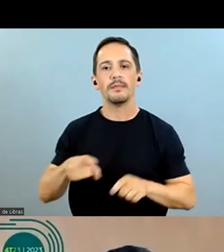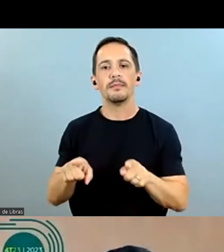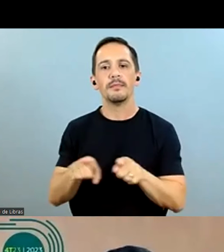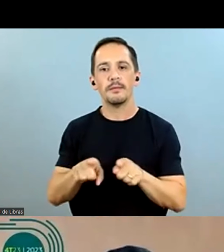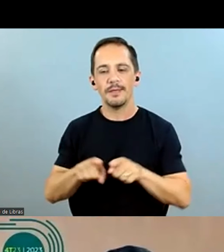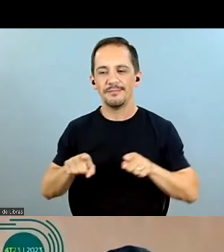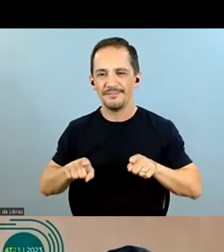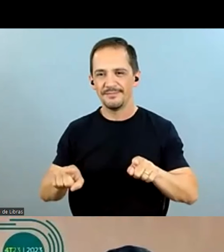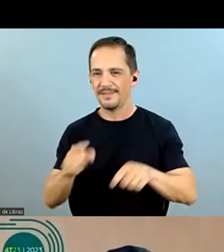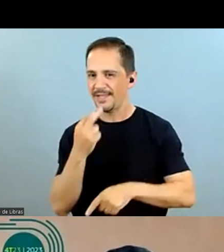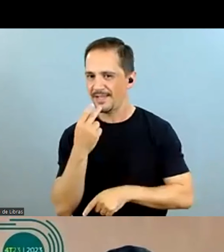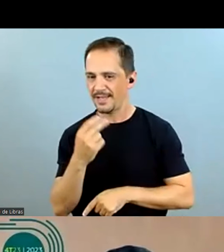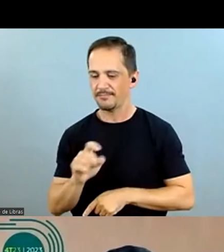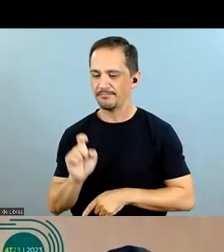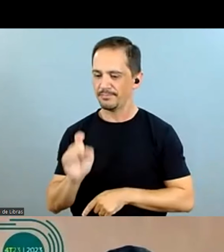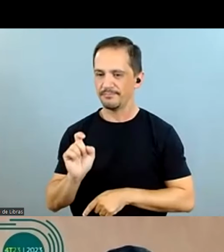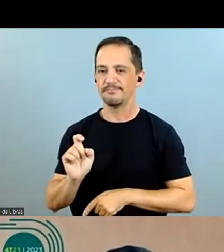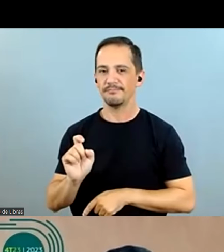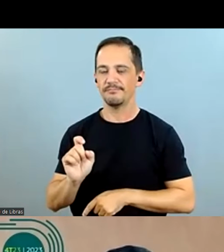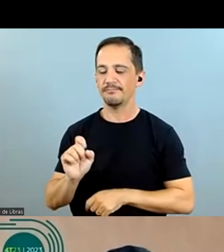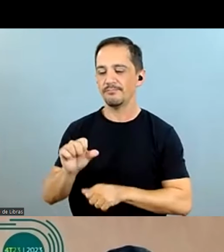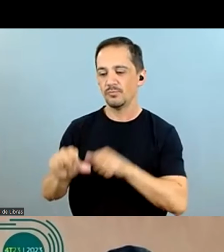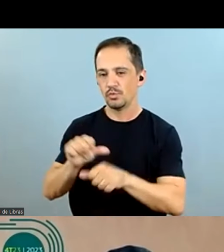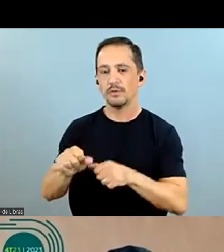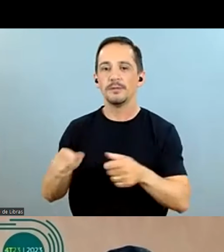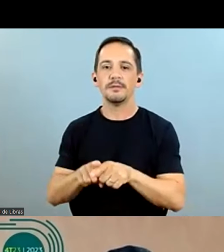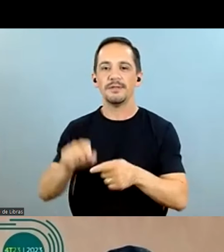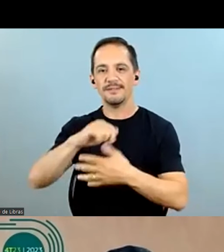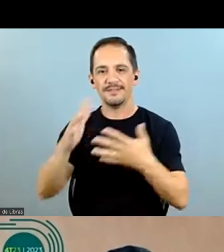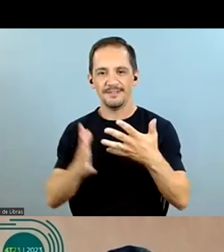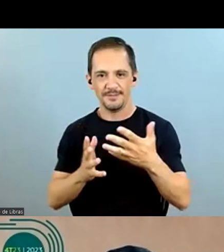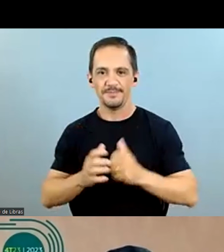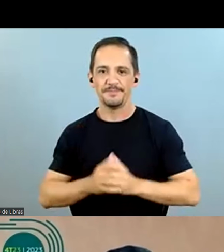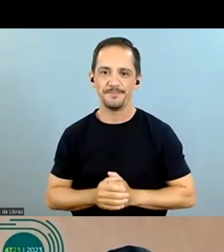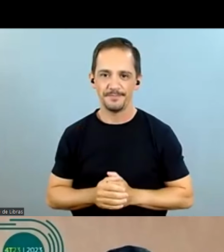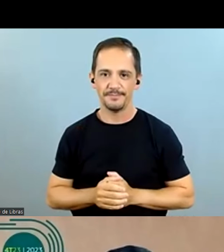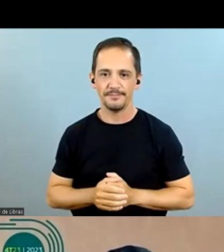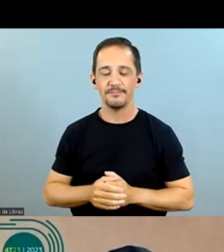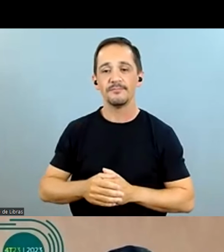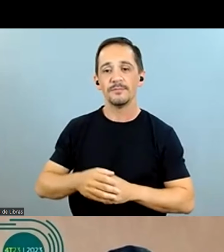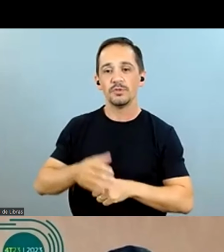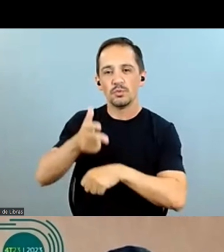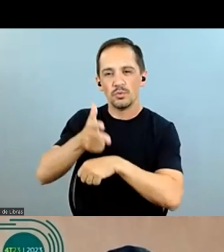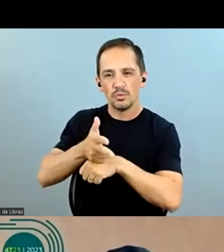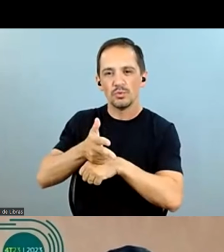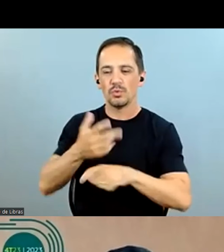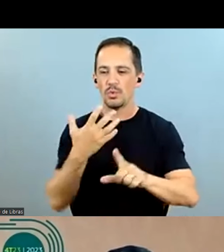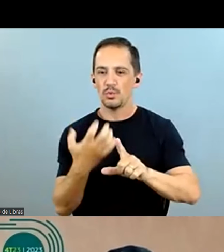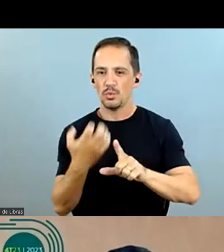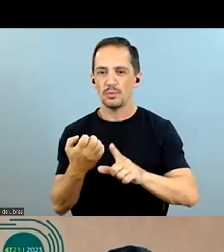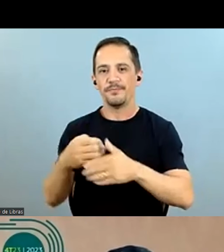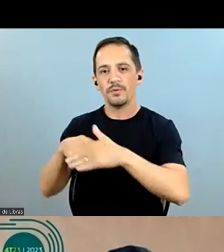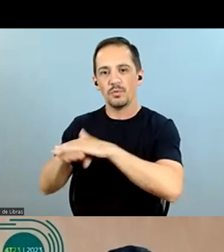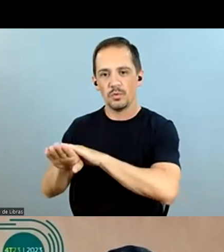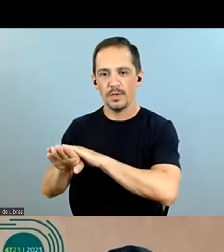inglês basta clicar a opção e também em Libras o webinário será gravado disponibilizado nos dois idiomas no site do R da